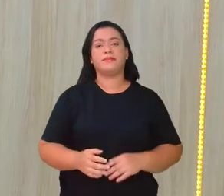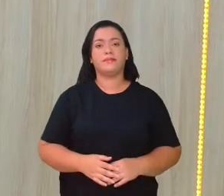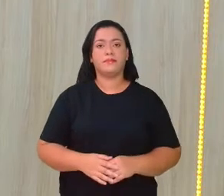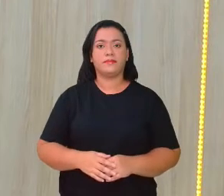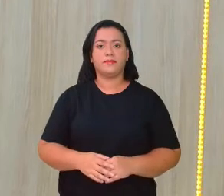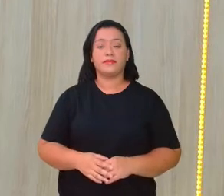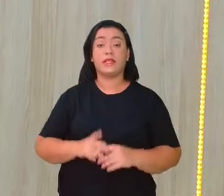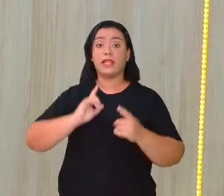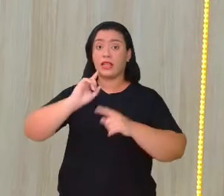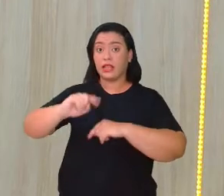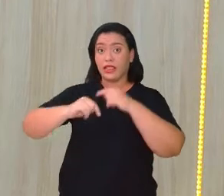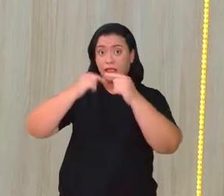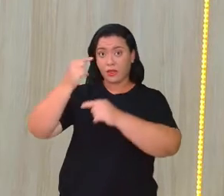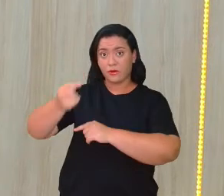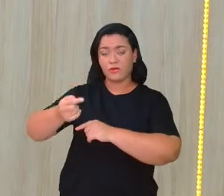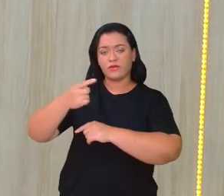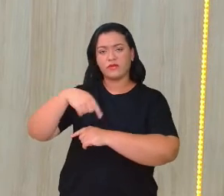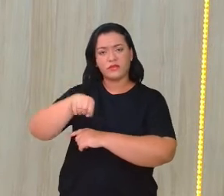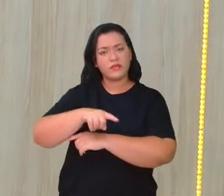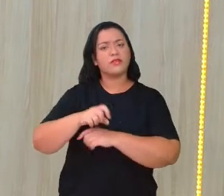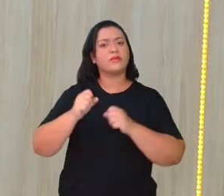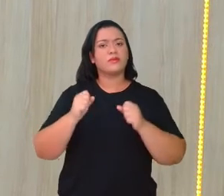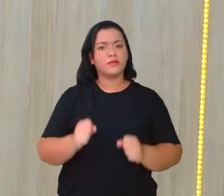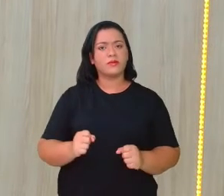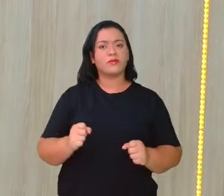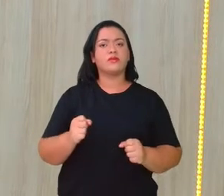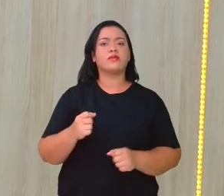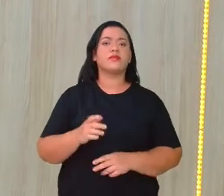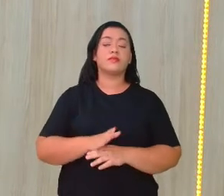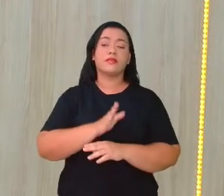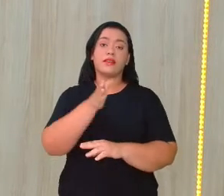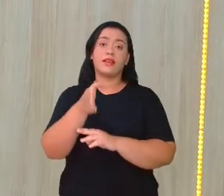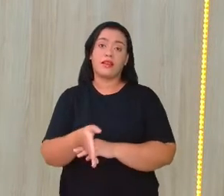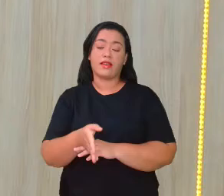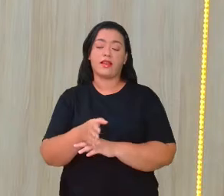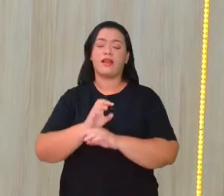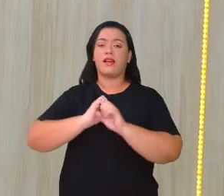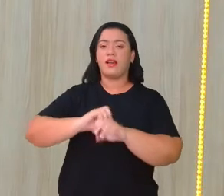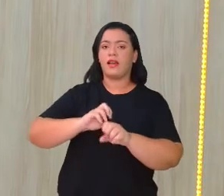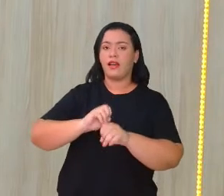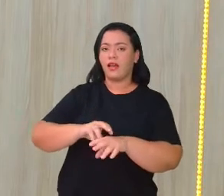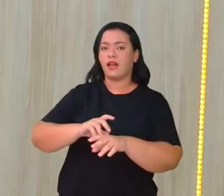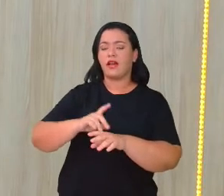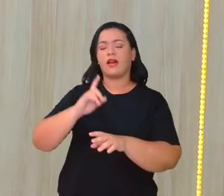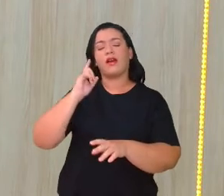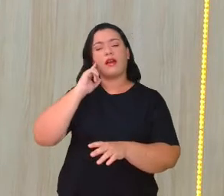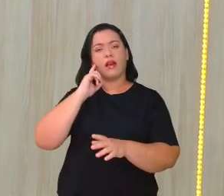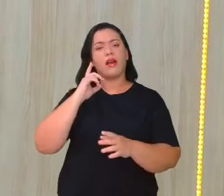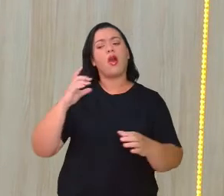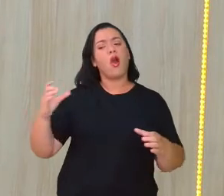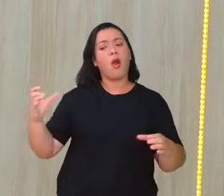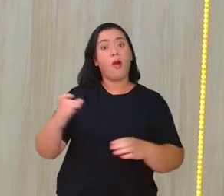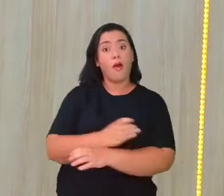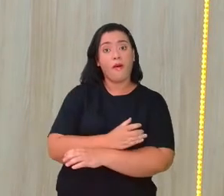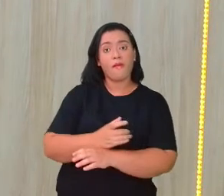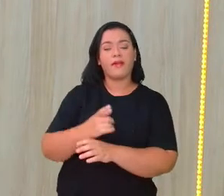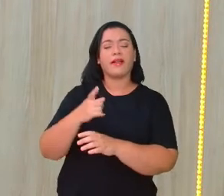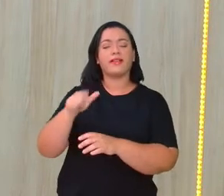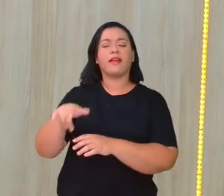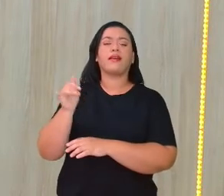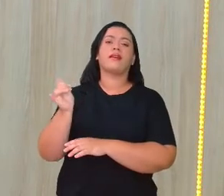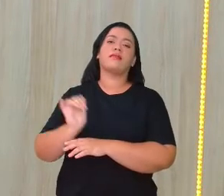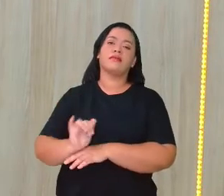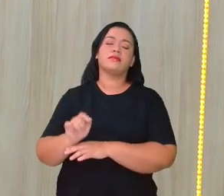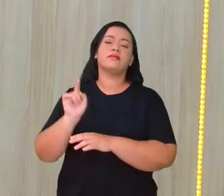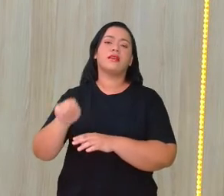e depois vocês podem aí ir acessar essas aulas na íntegra, ver uma por uma e aí ver